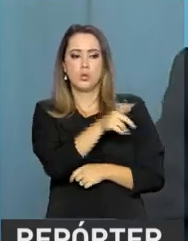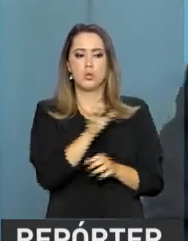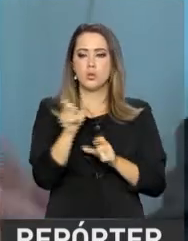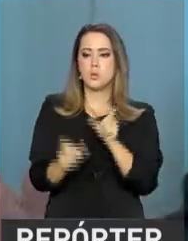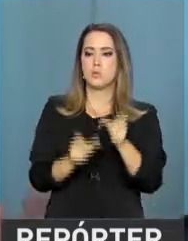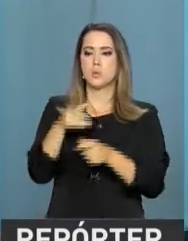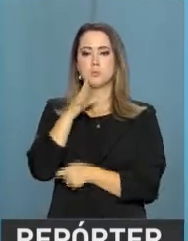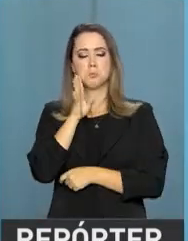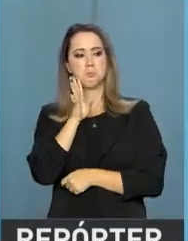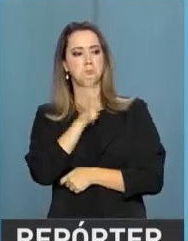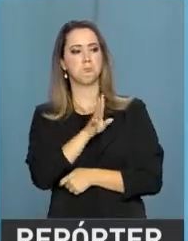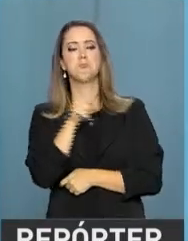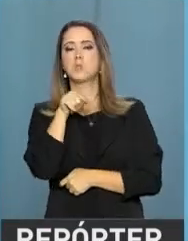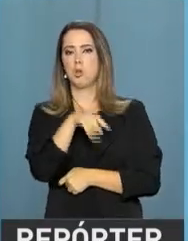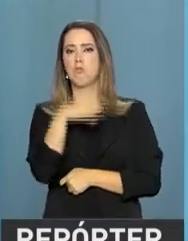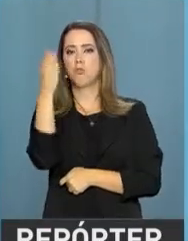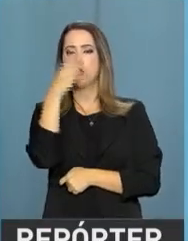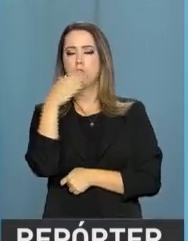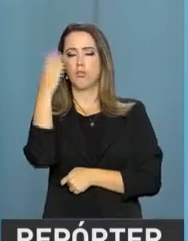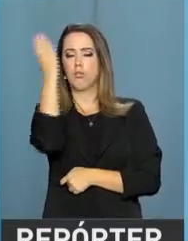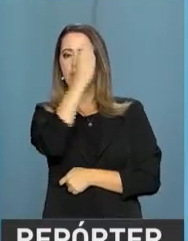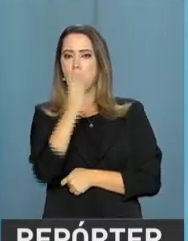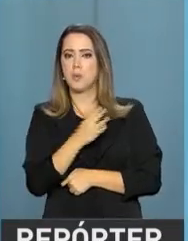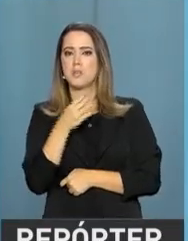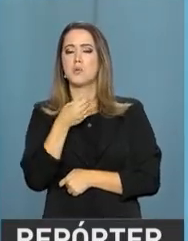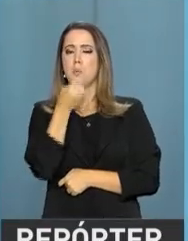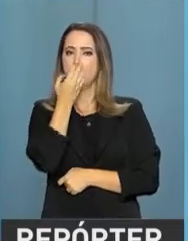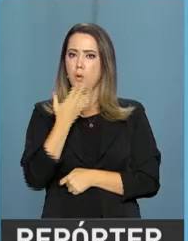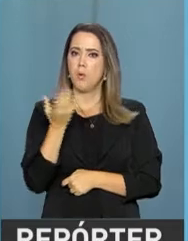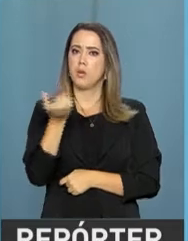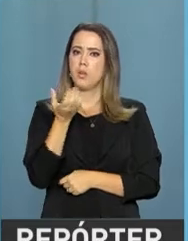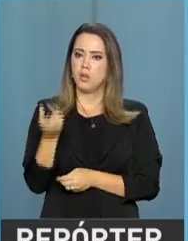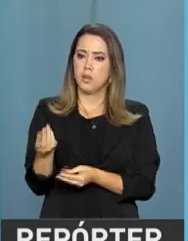mas que naturalmente se entusiasmam com o nosso país